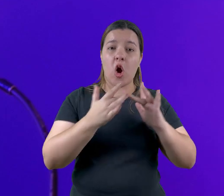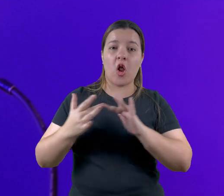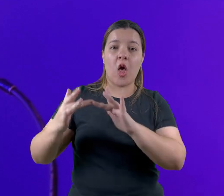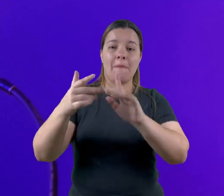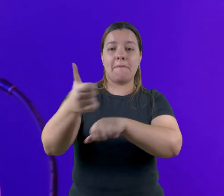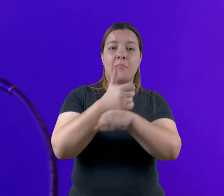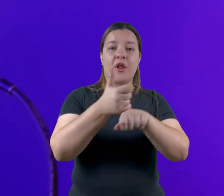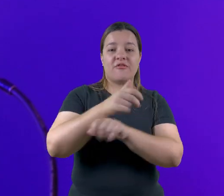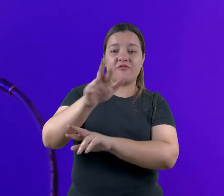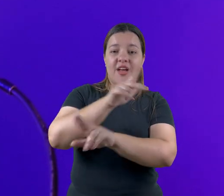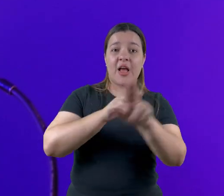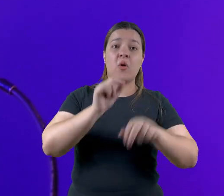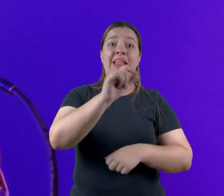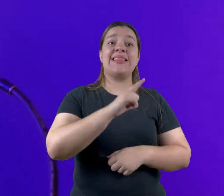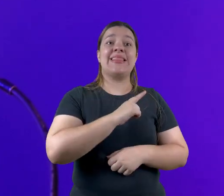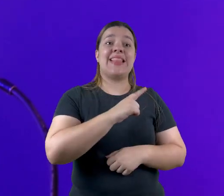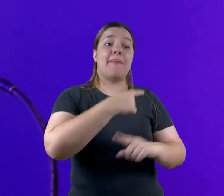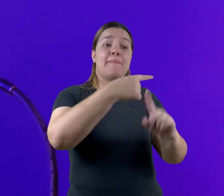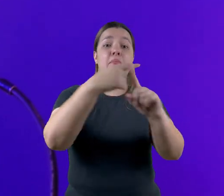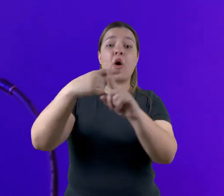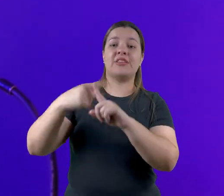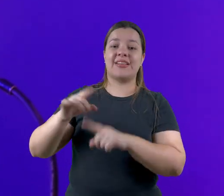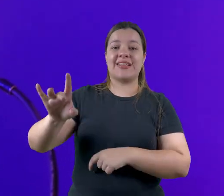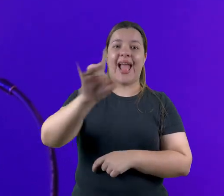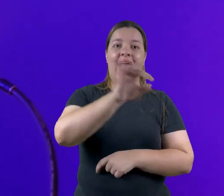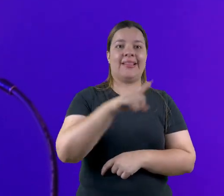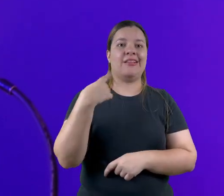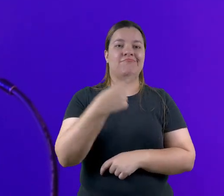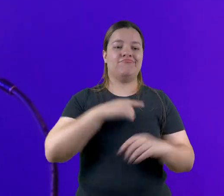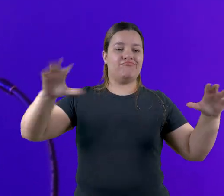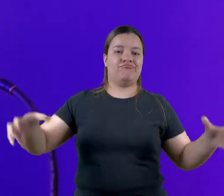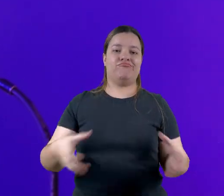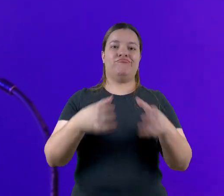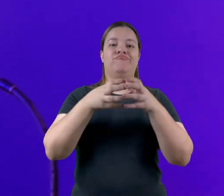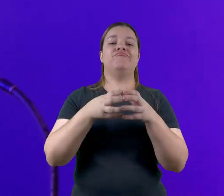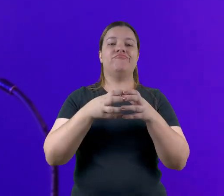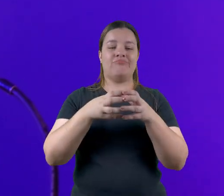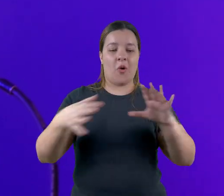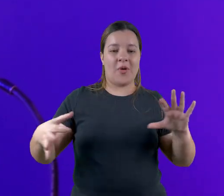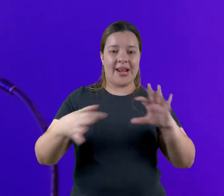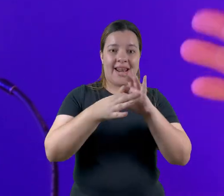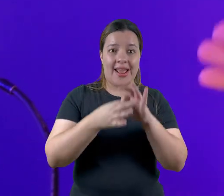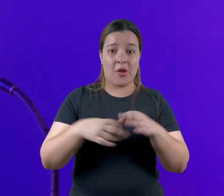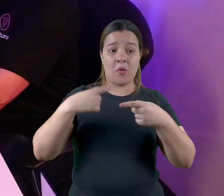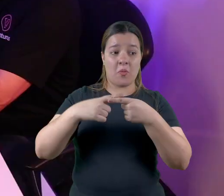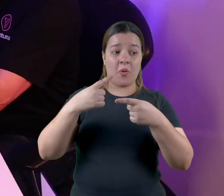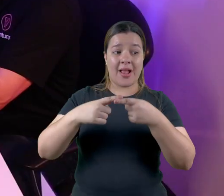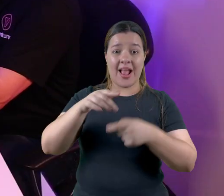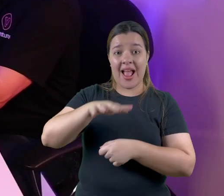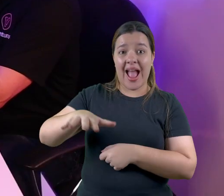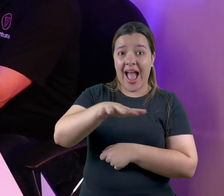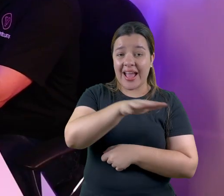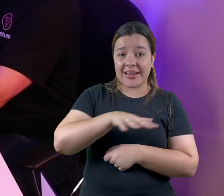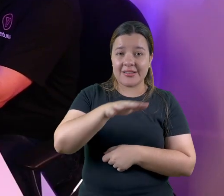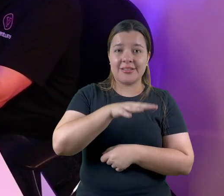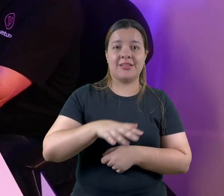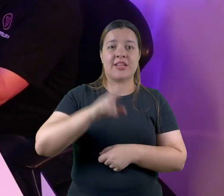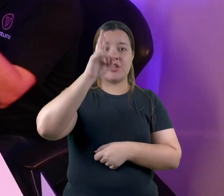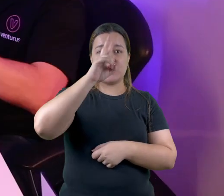então assim o que cada um tem de bom a gente consegue fundir né é s isso é bom porque essas